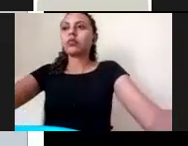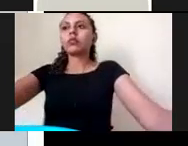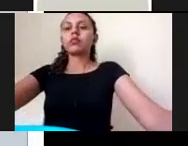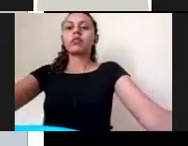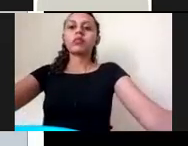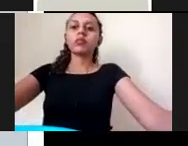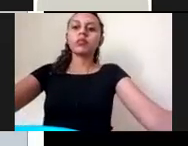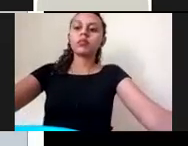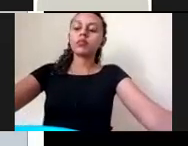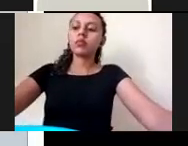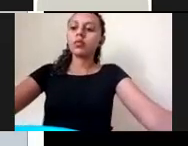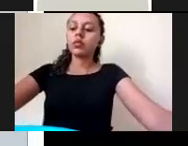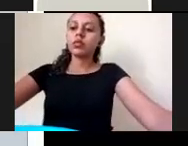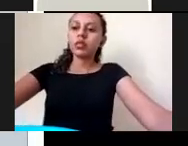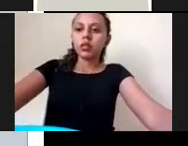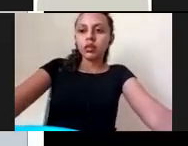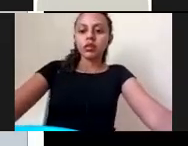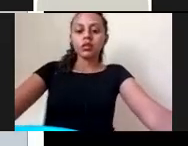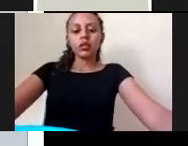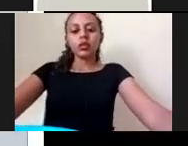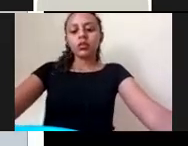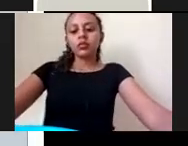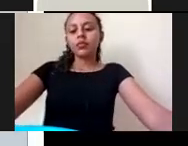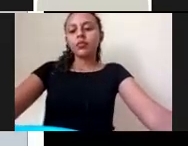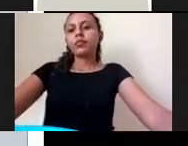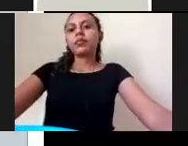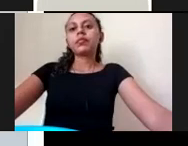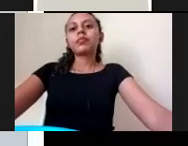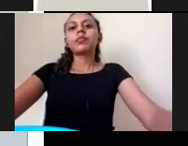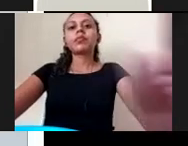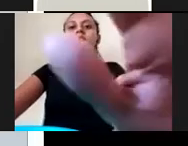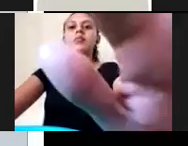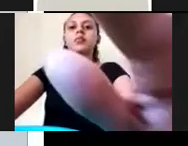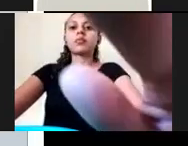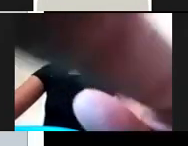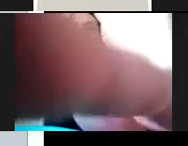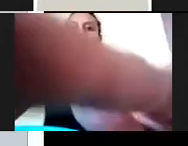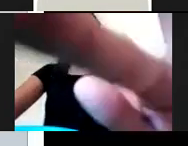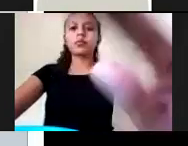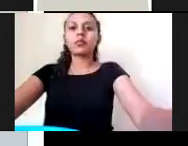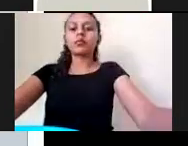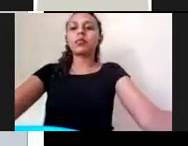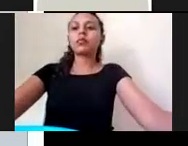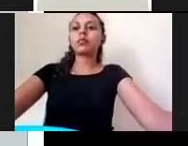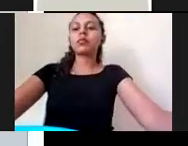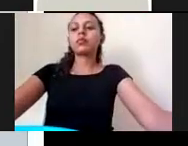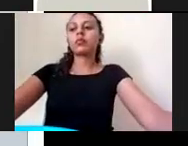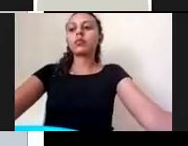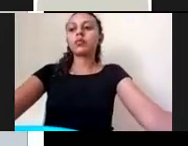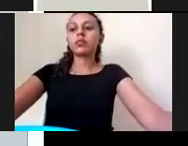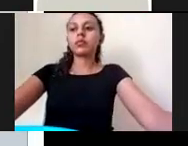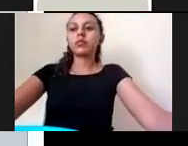os focos. Aí vocês vão estudar os focos mitral, aórtico, pulmonar, tricúspide